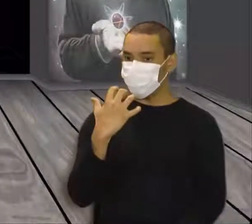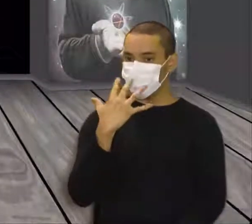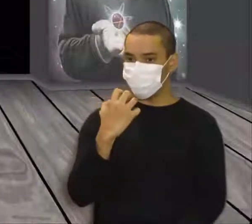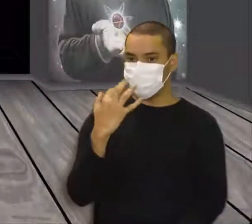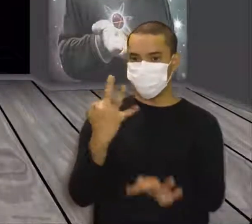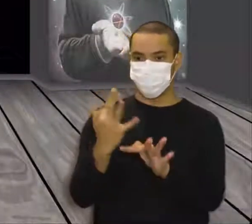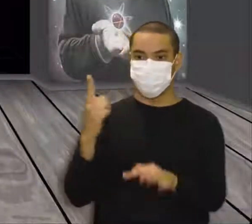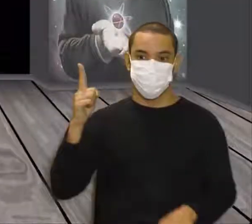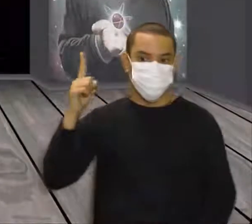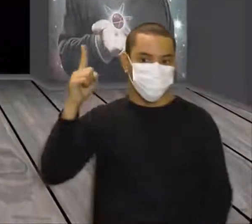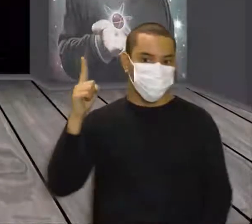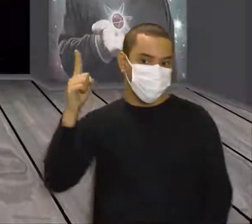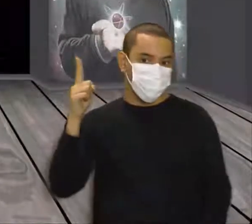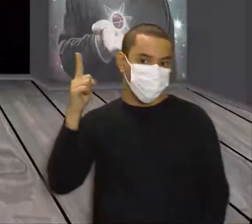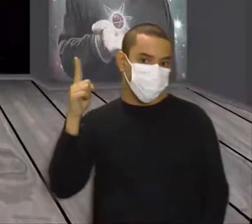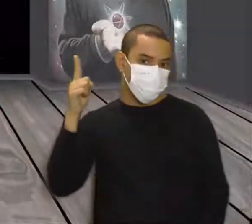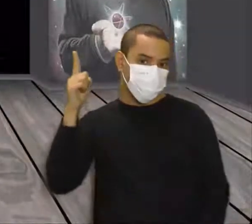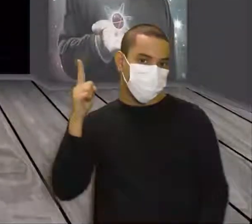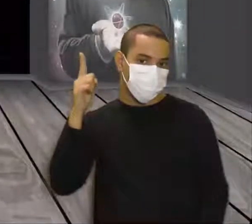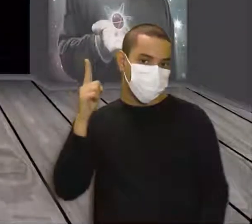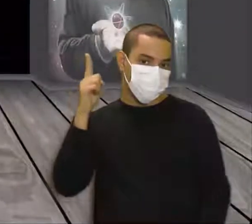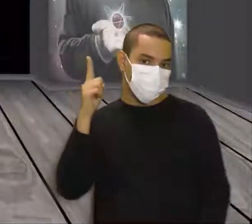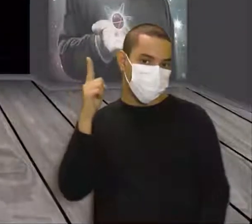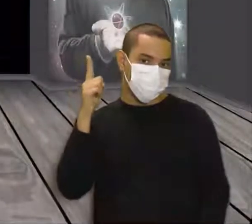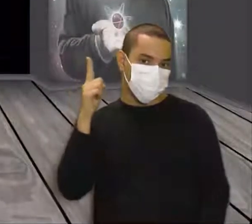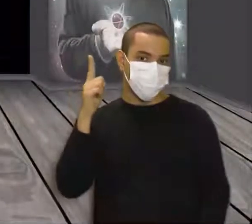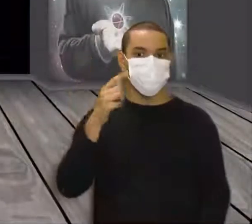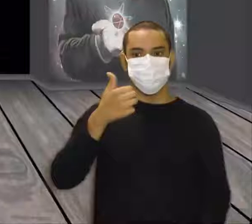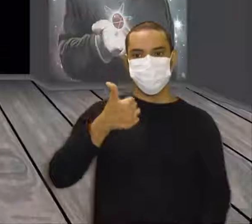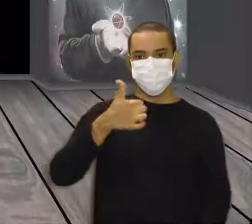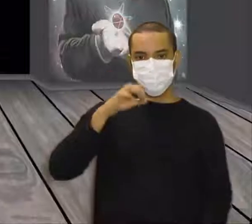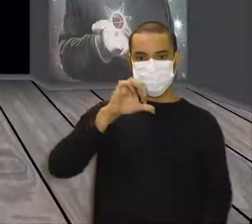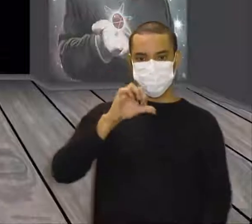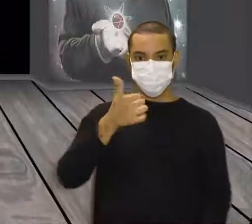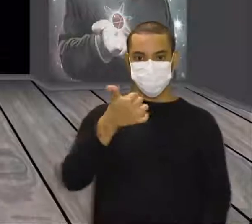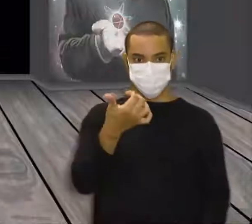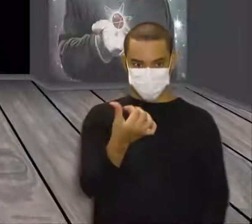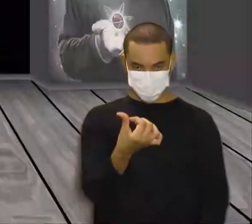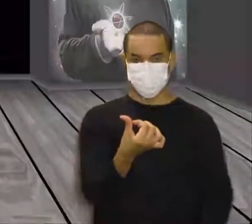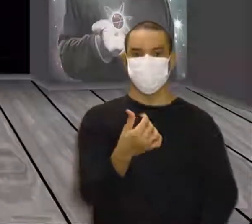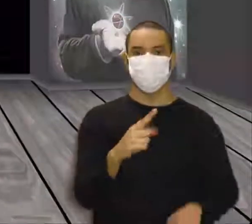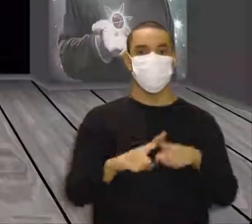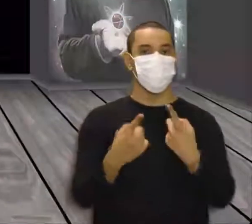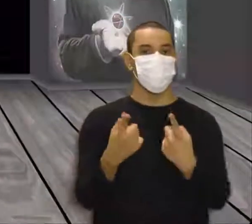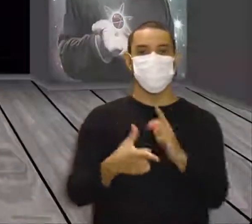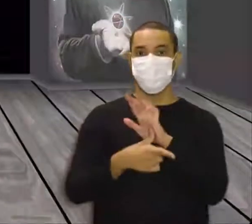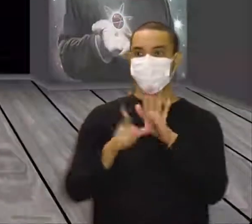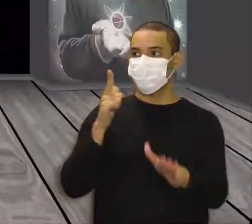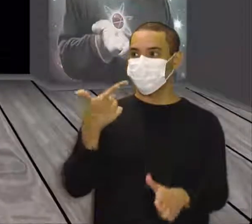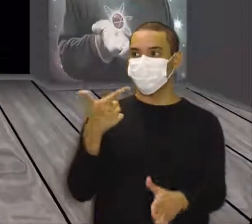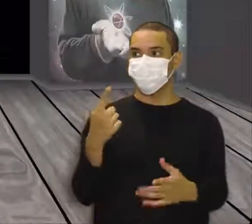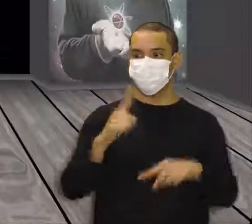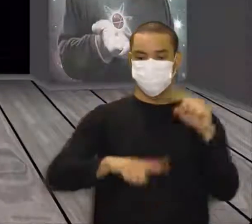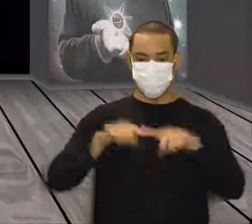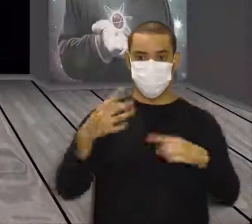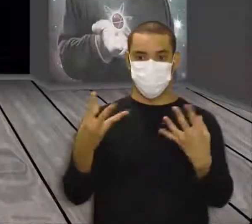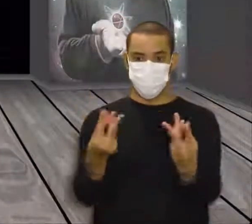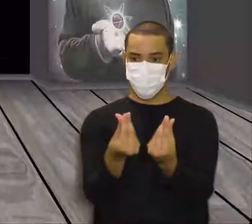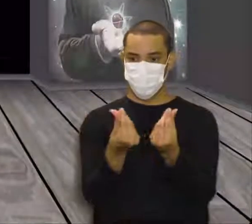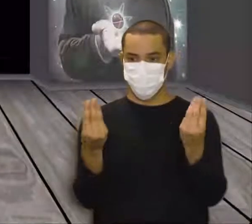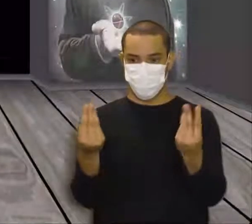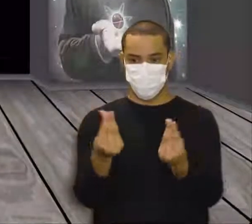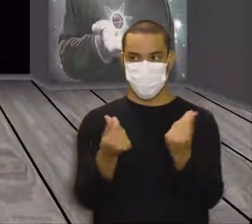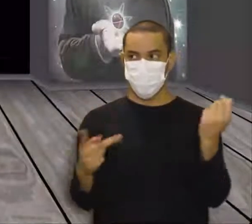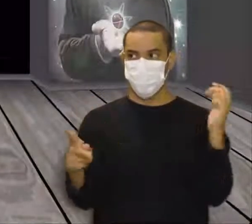em 1916, mas por não ter instrumentos sensíveis na época para fazer essa detecção dessas